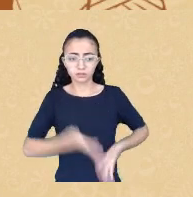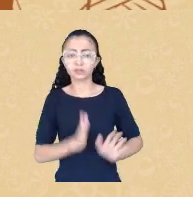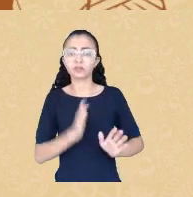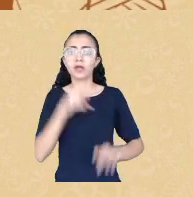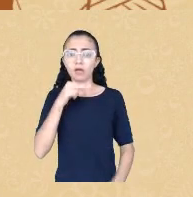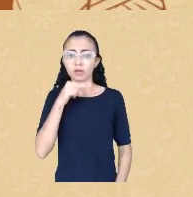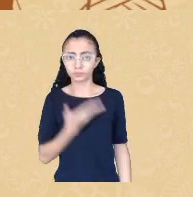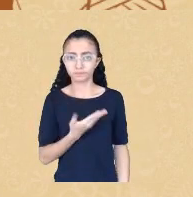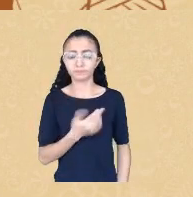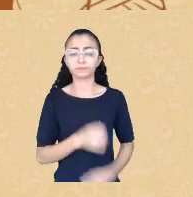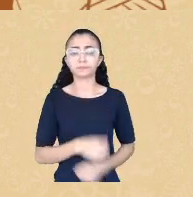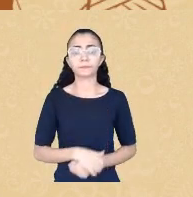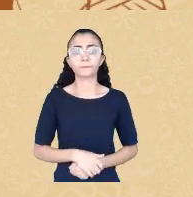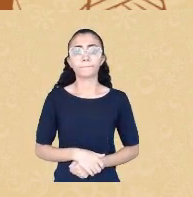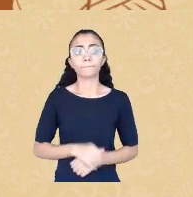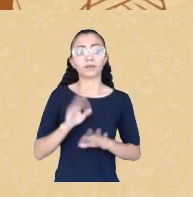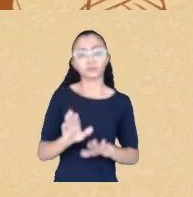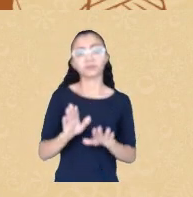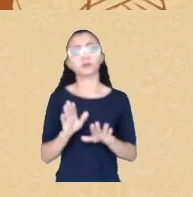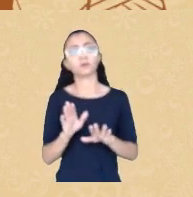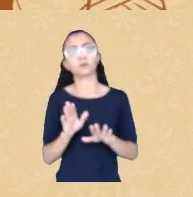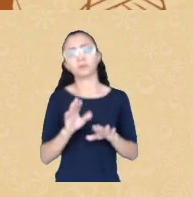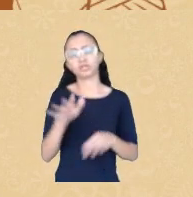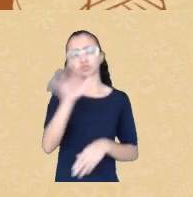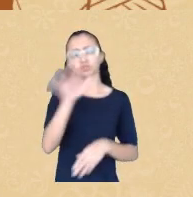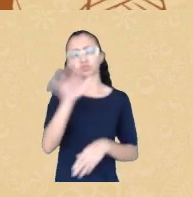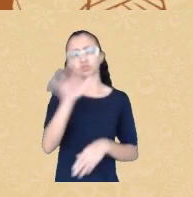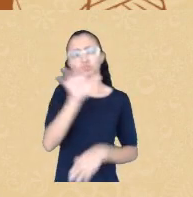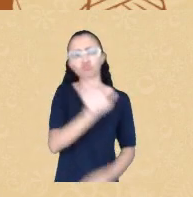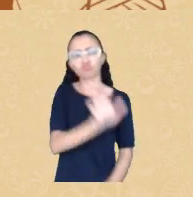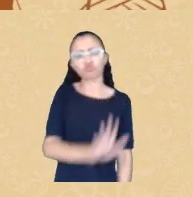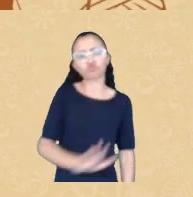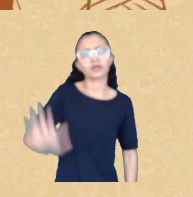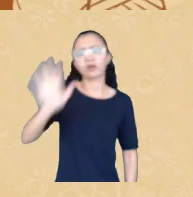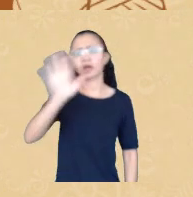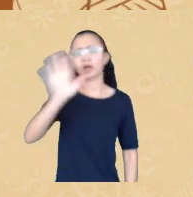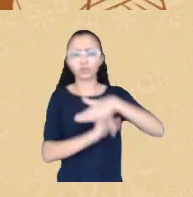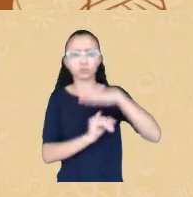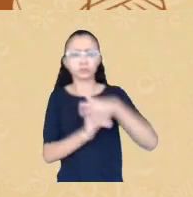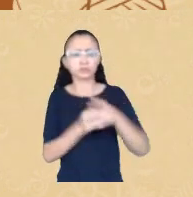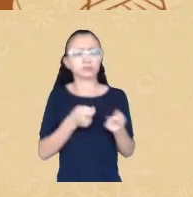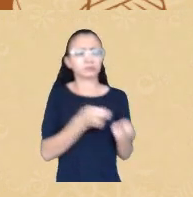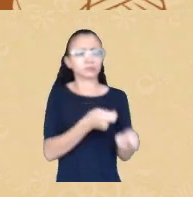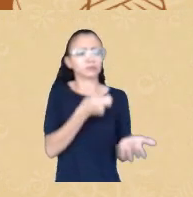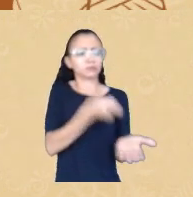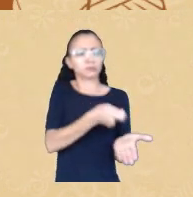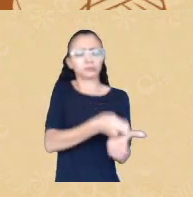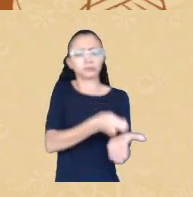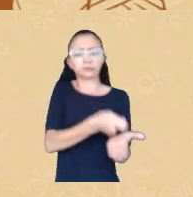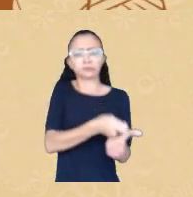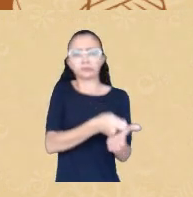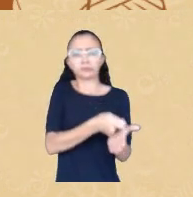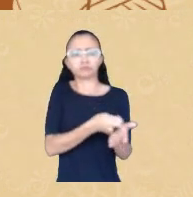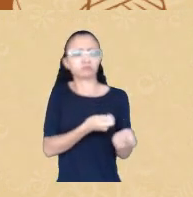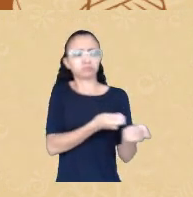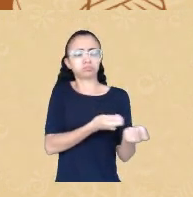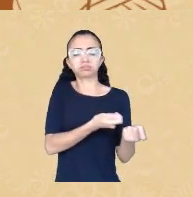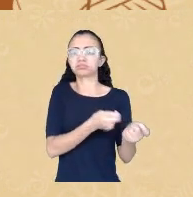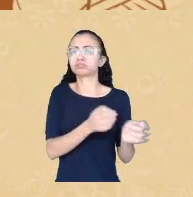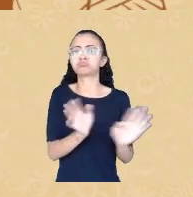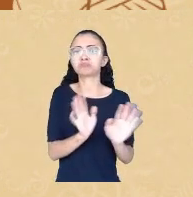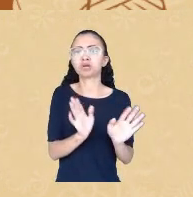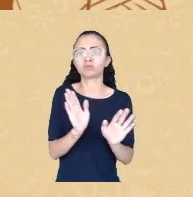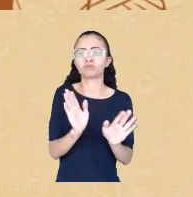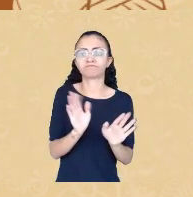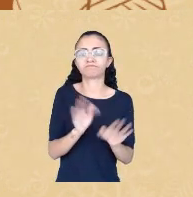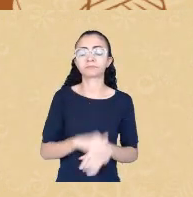instituições não relatavam tanta pressão como há em outros países. E ali, a maioria que se sentiu